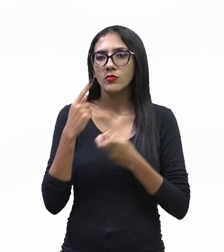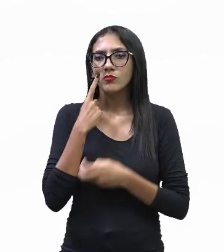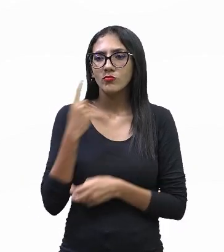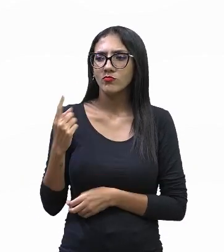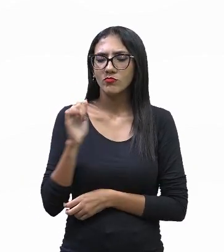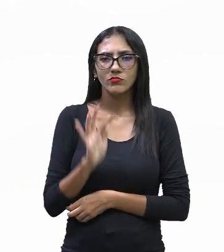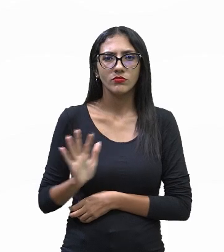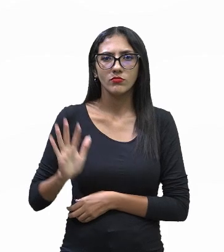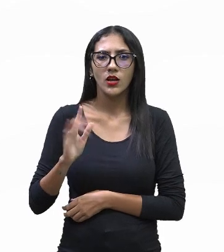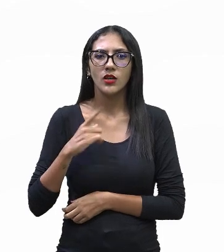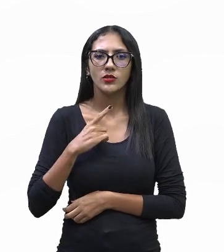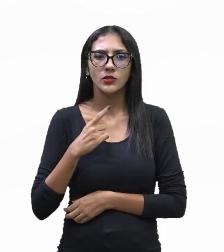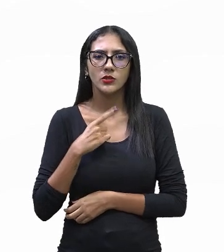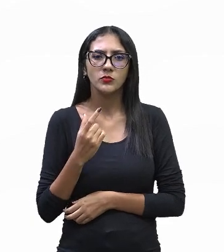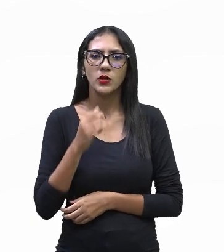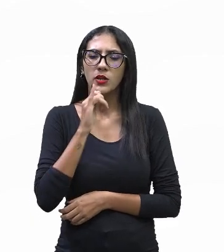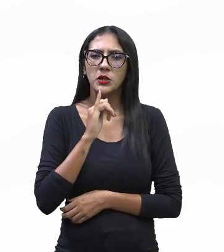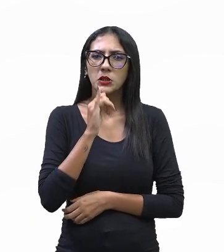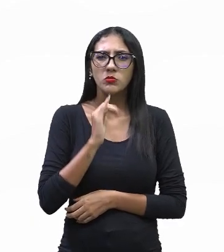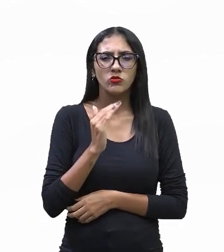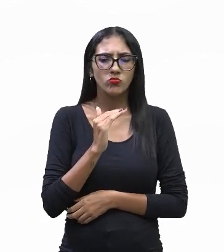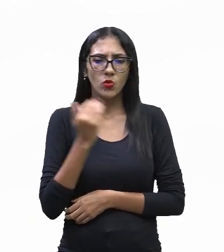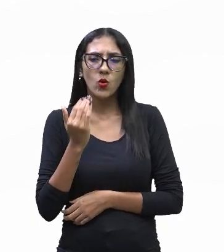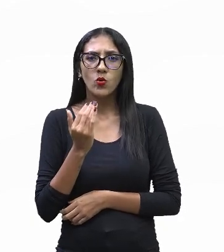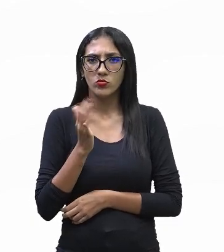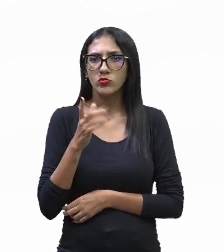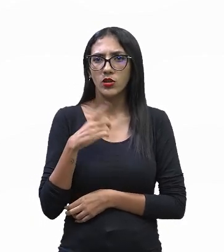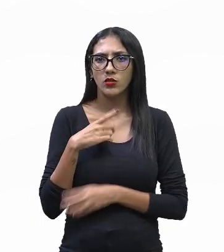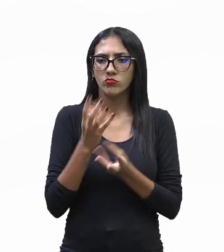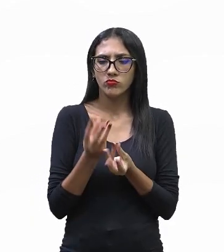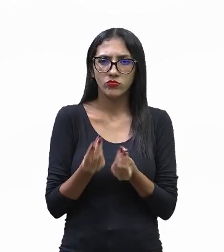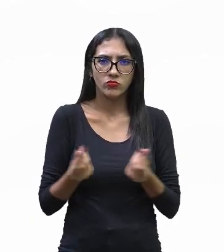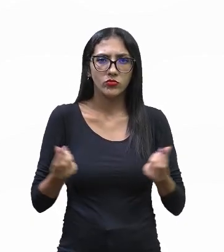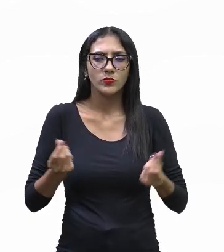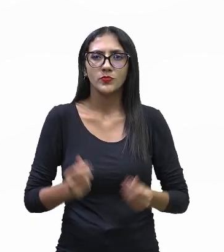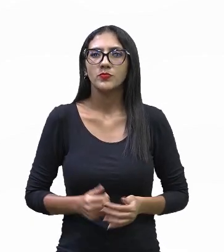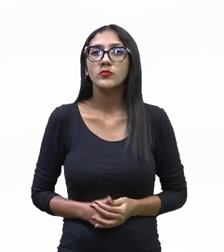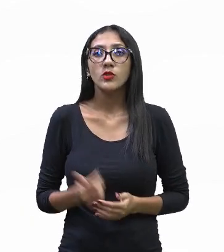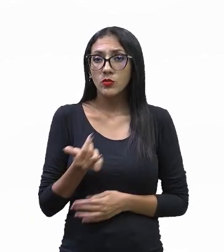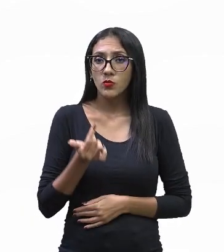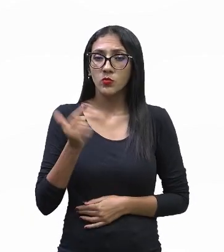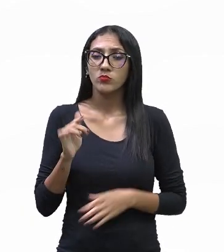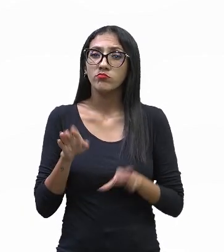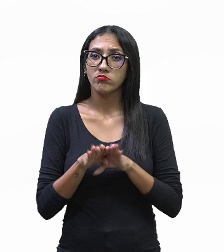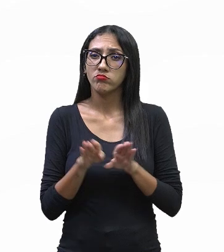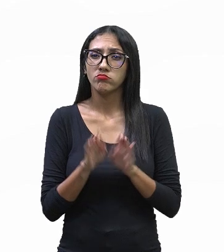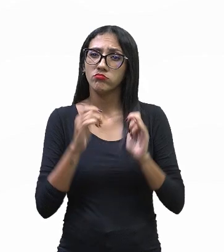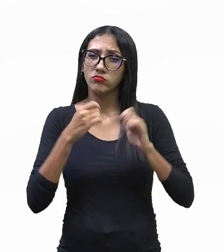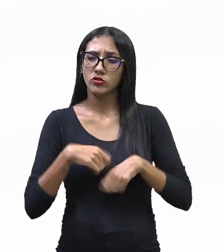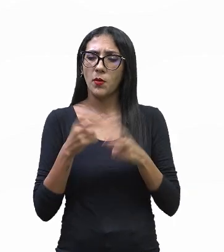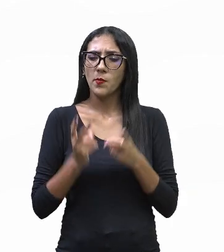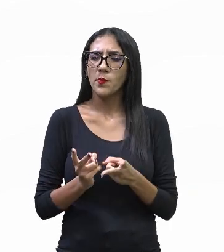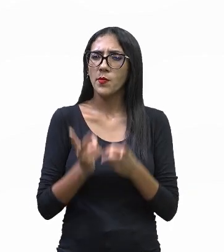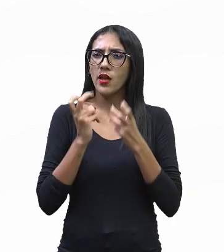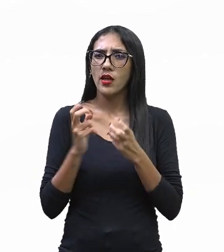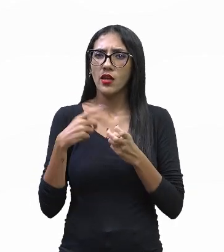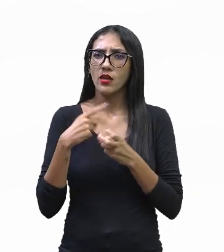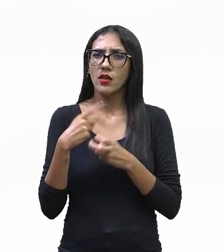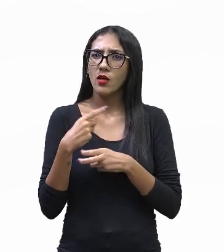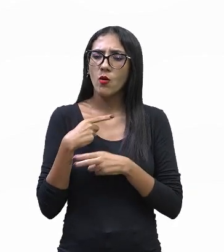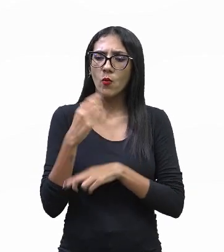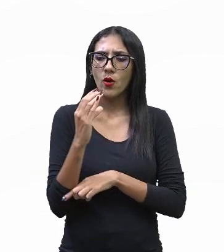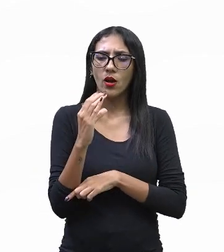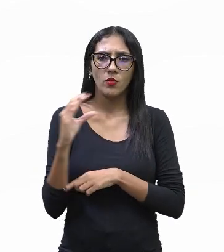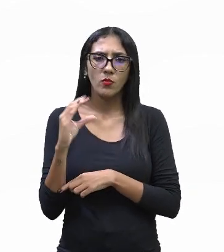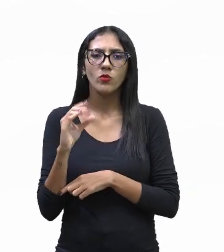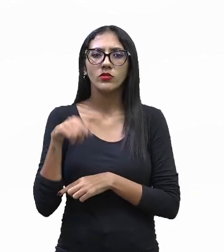nos organismos mortos. E também uma outra maneira que é possível observar o carbono, né,